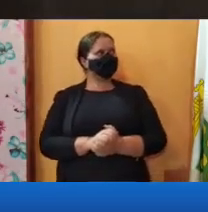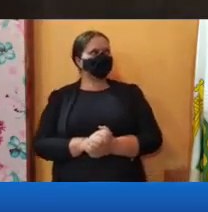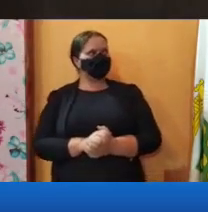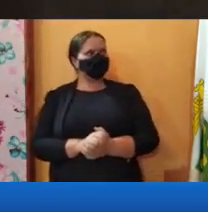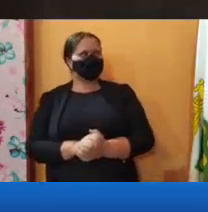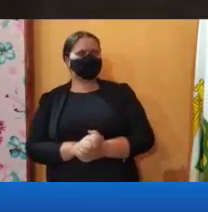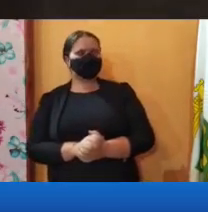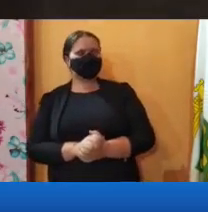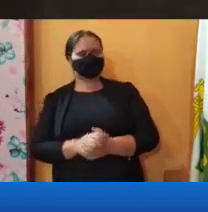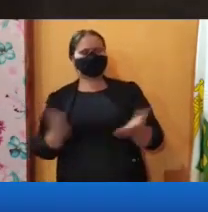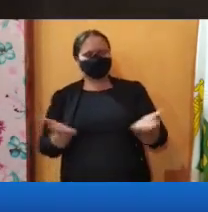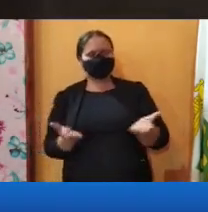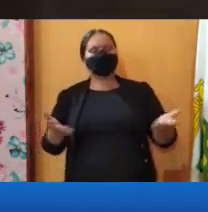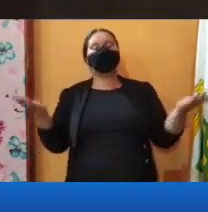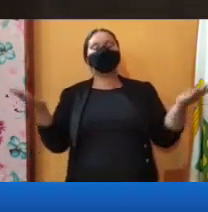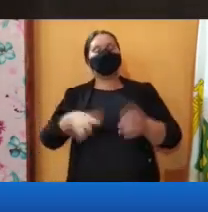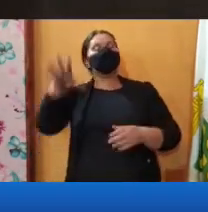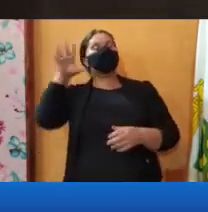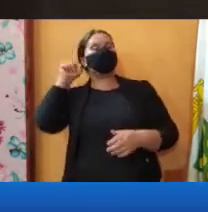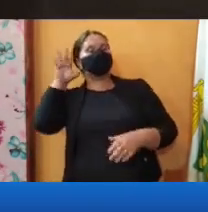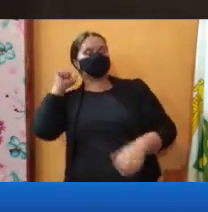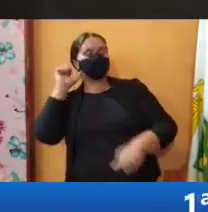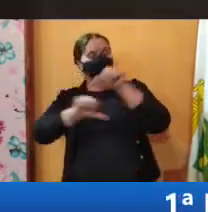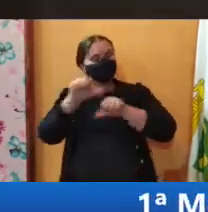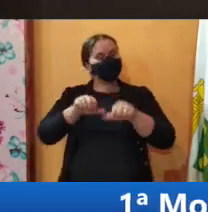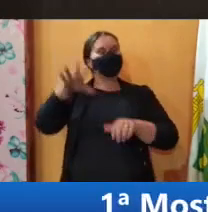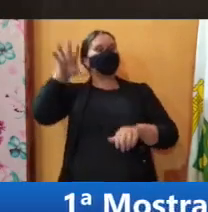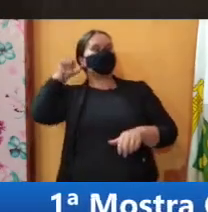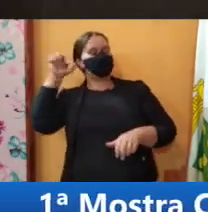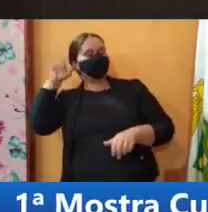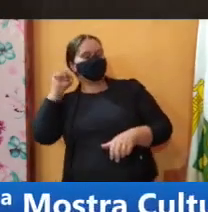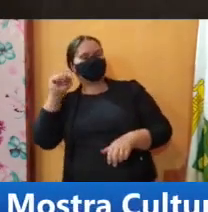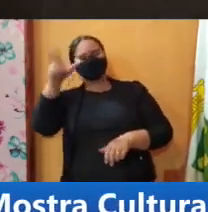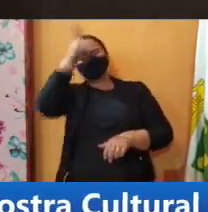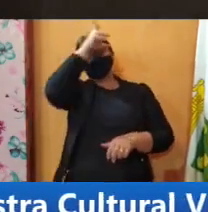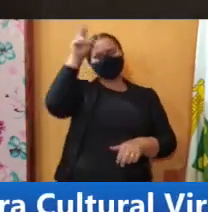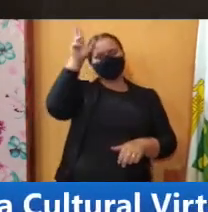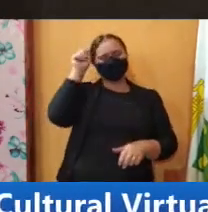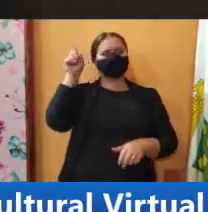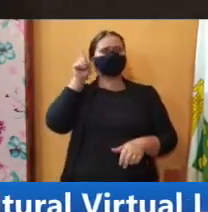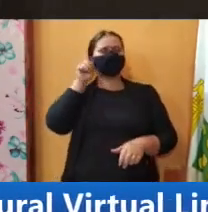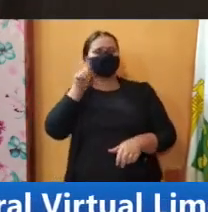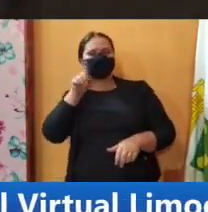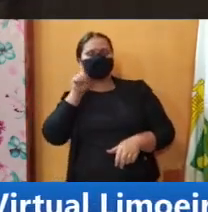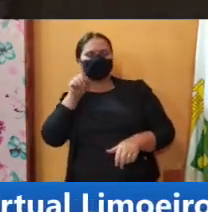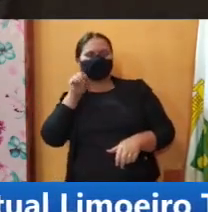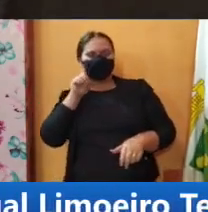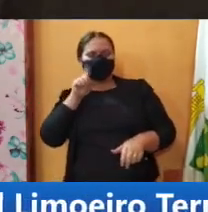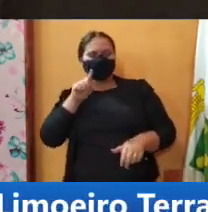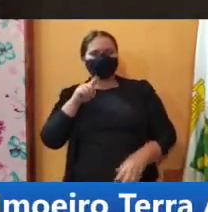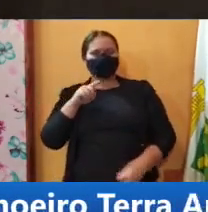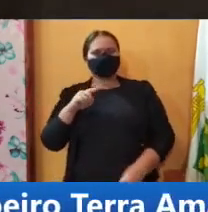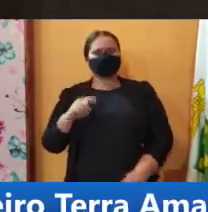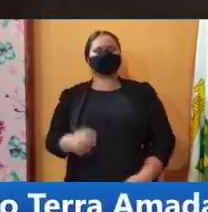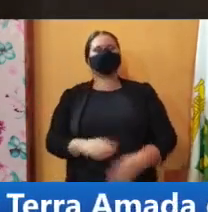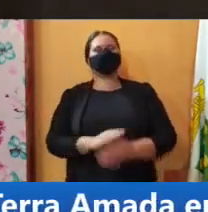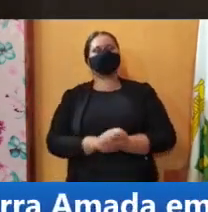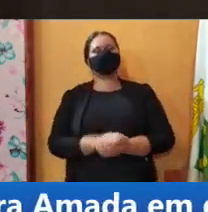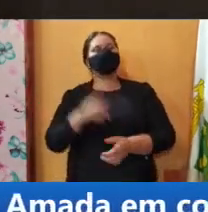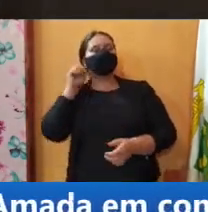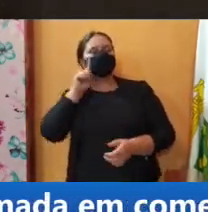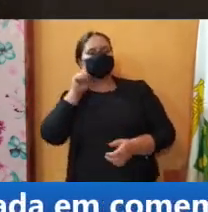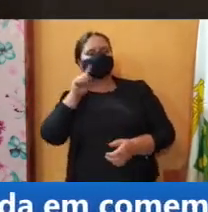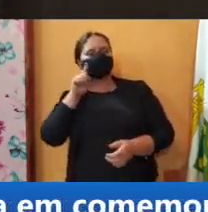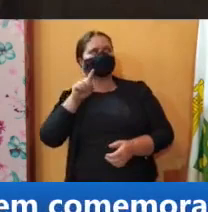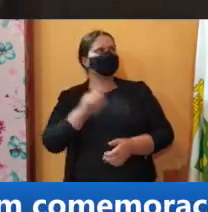Então vamos ouvir o nosso prefeito Orlando Jorge, que com sua gestão tem feito cada vez mais a nossa terra ser amada por todos nós. Orlando Jorge.